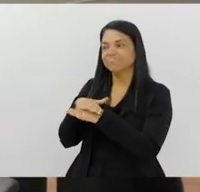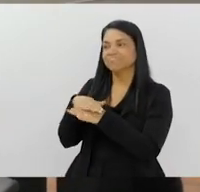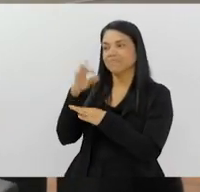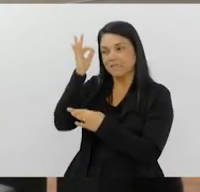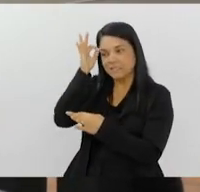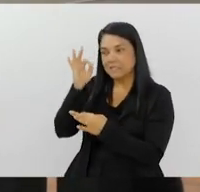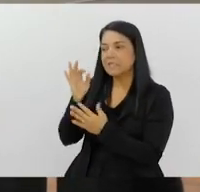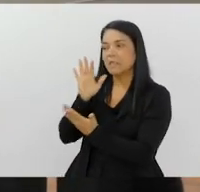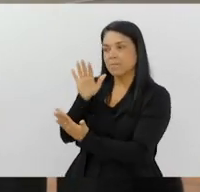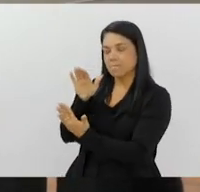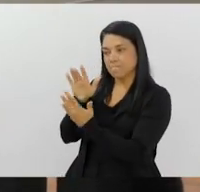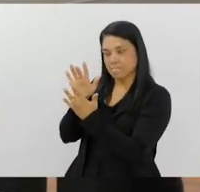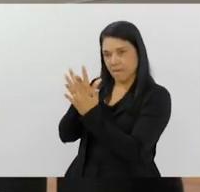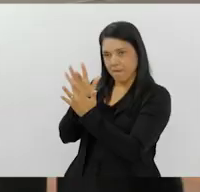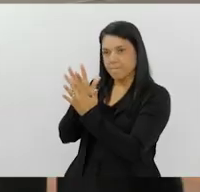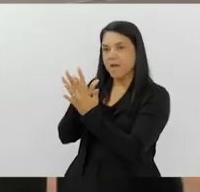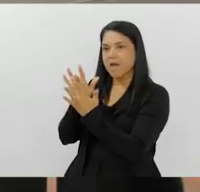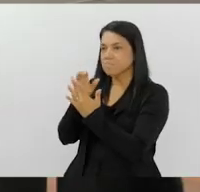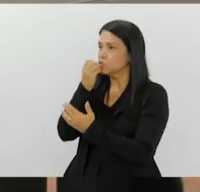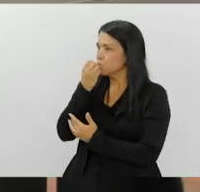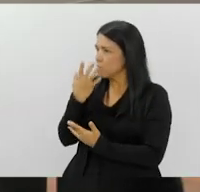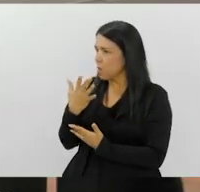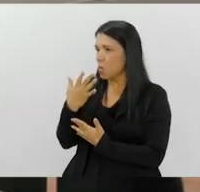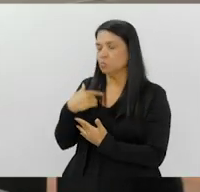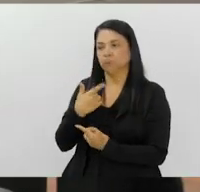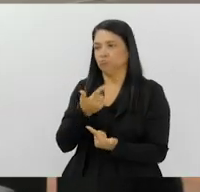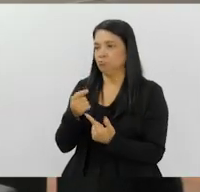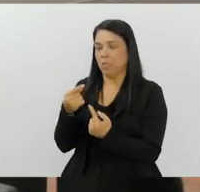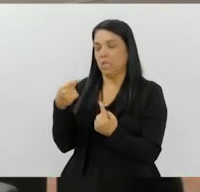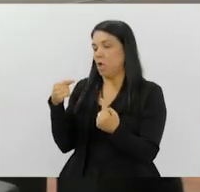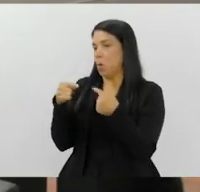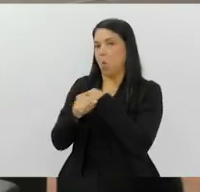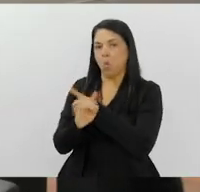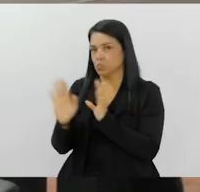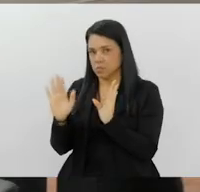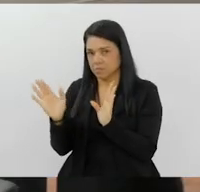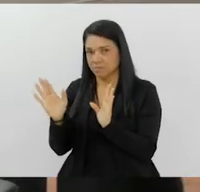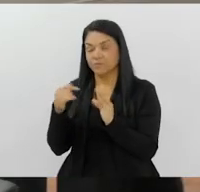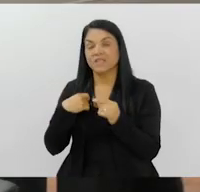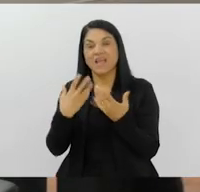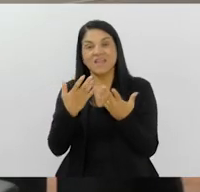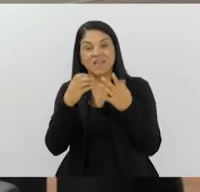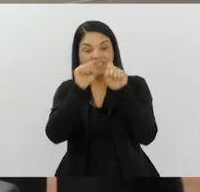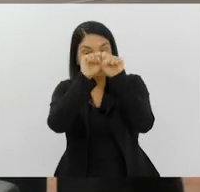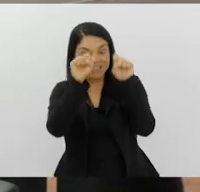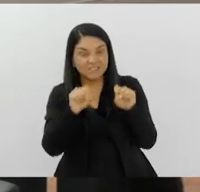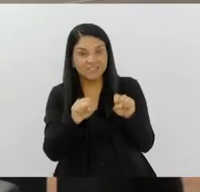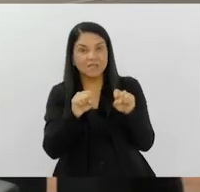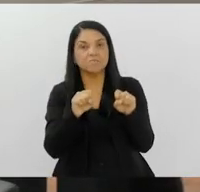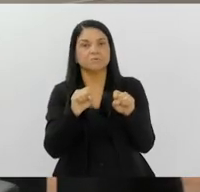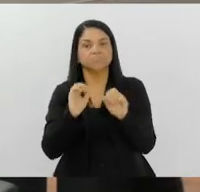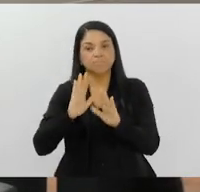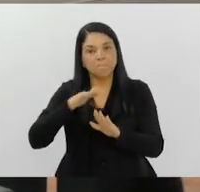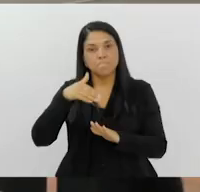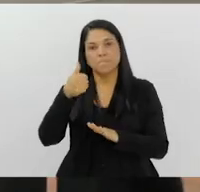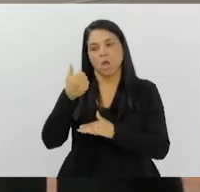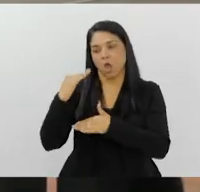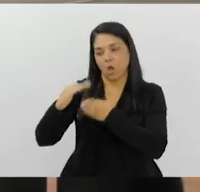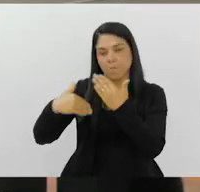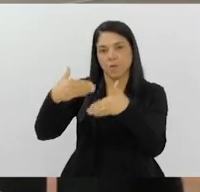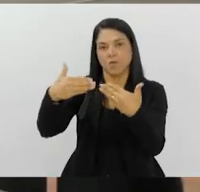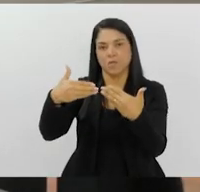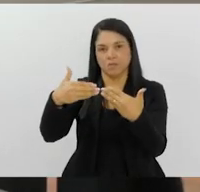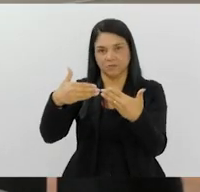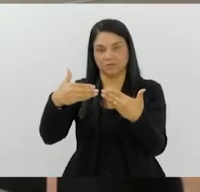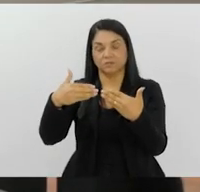bom né não há nenhuma contradição porque nós queremos que o sistema seja aperfeiçoado e o sistema tem que ser